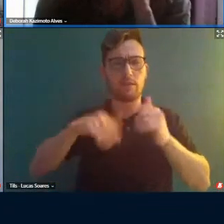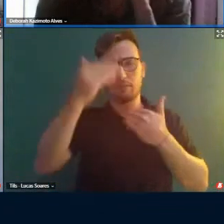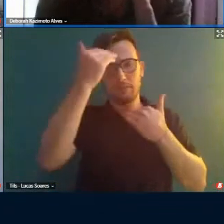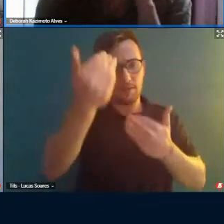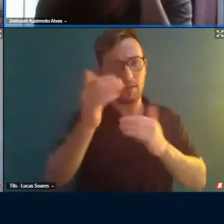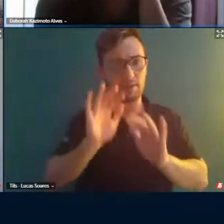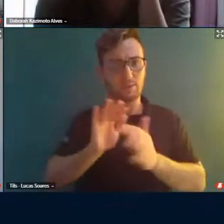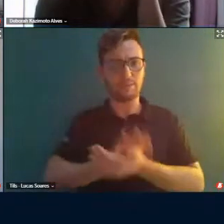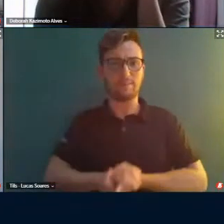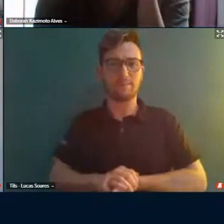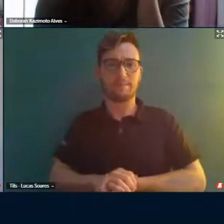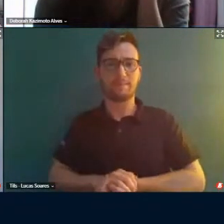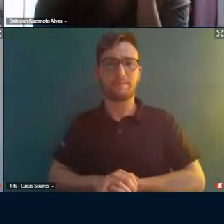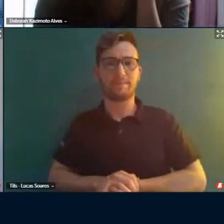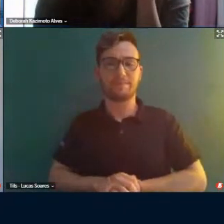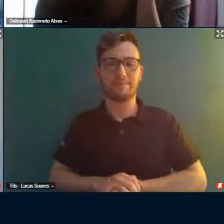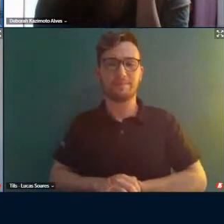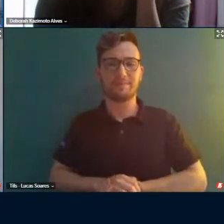obrigada.